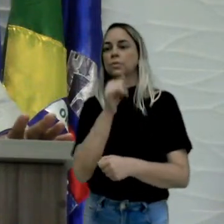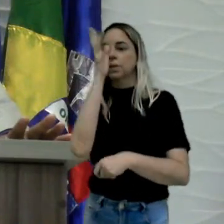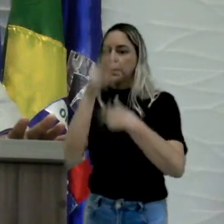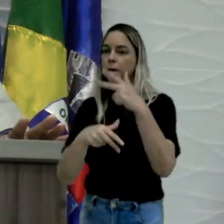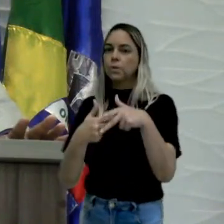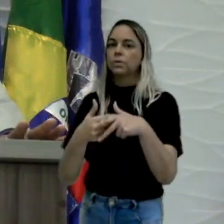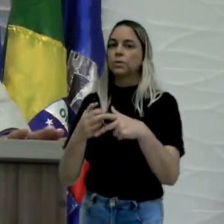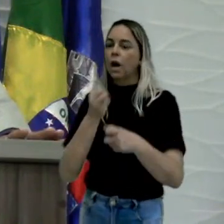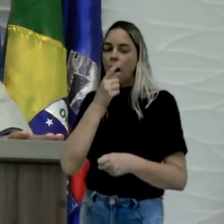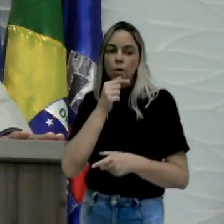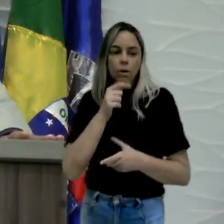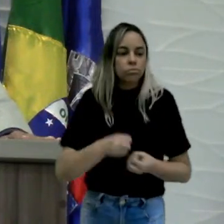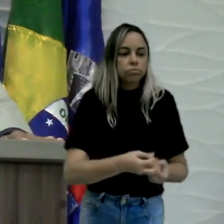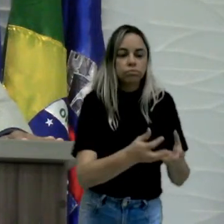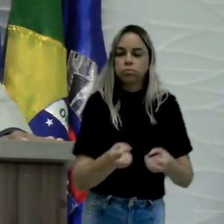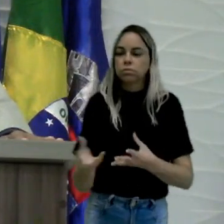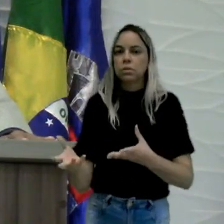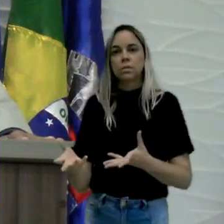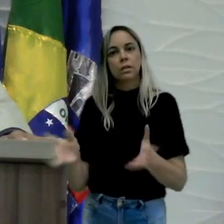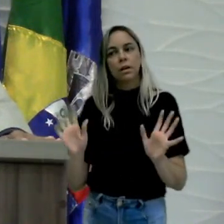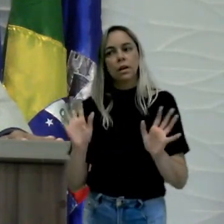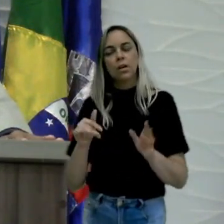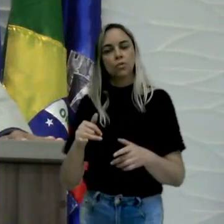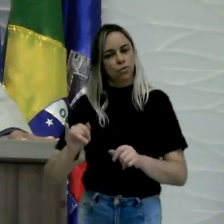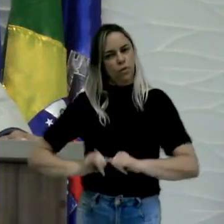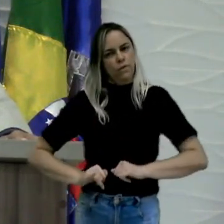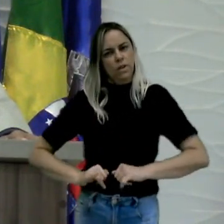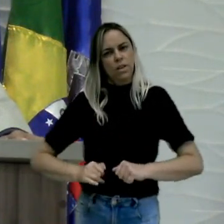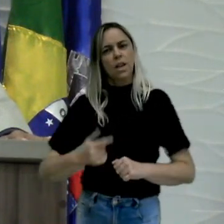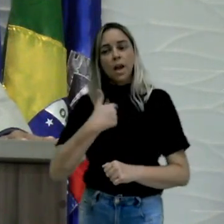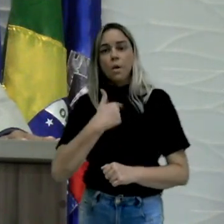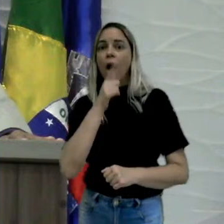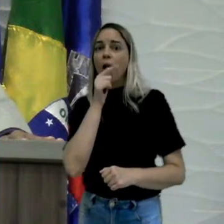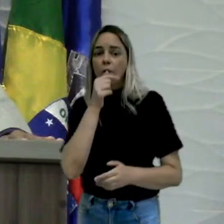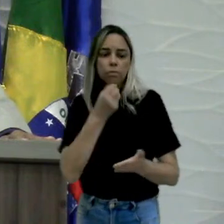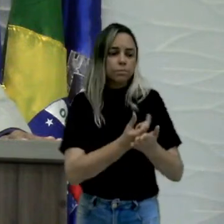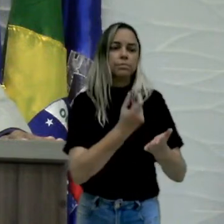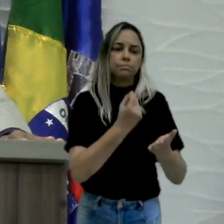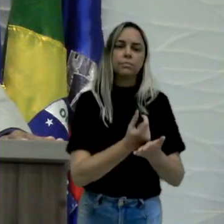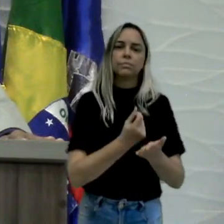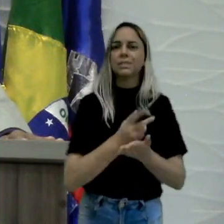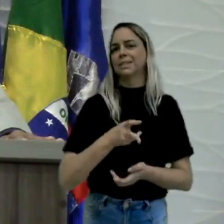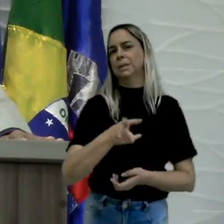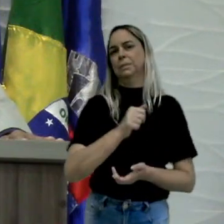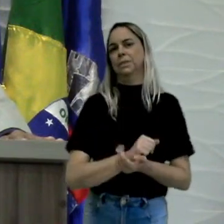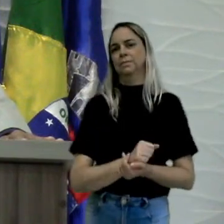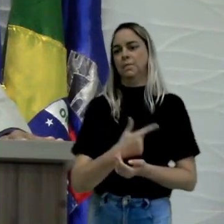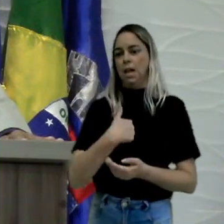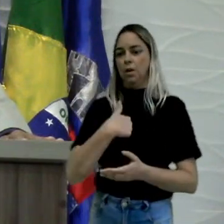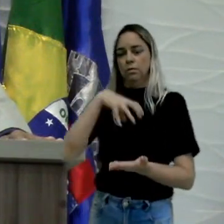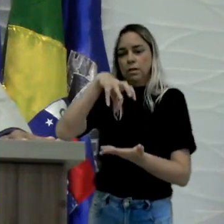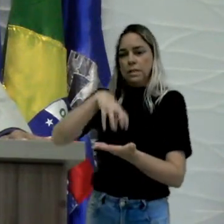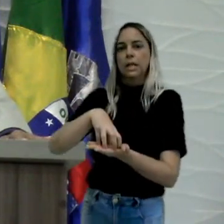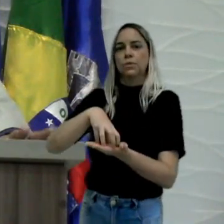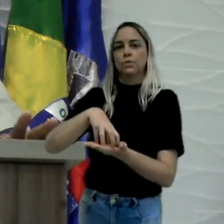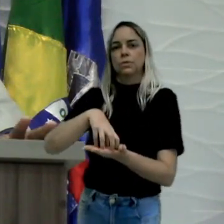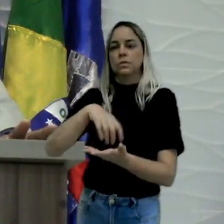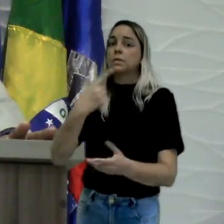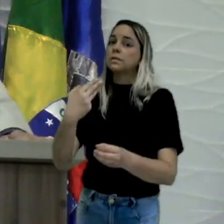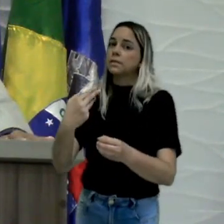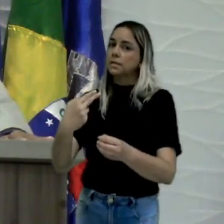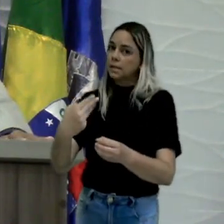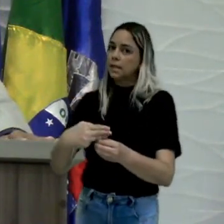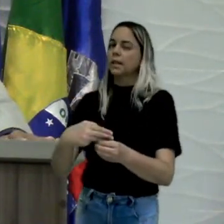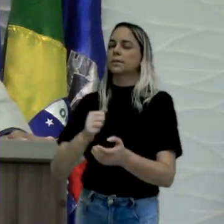mamãe. Se não, caso contrário, é sofrido. Eu compro água direto. Tem 3 meses, 2, 3 meses, eu moro no centro da cidade. É aqui